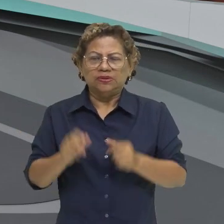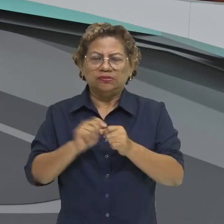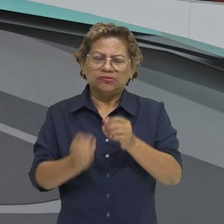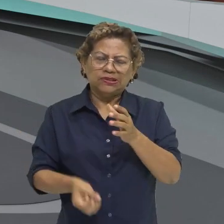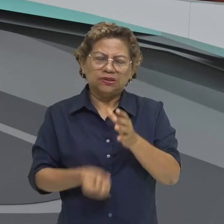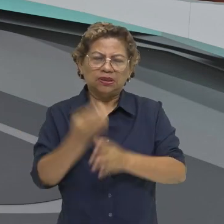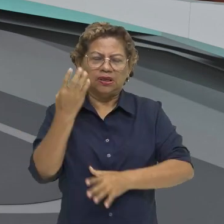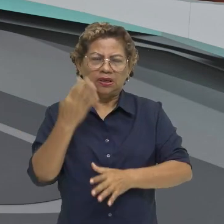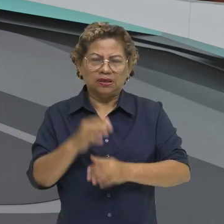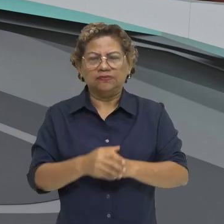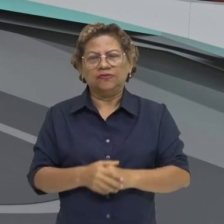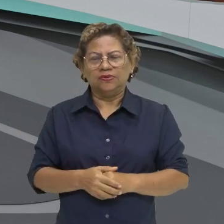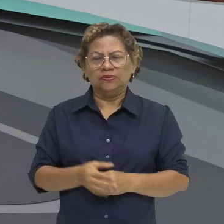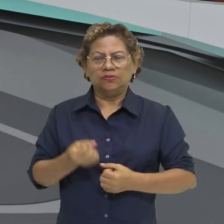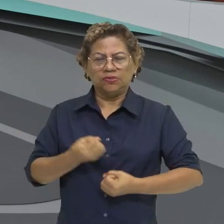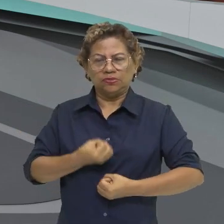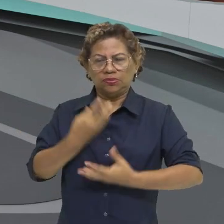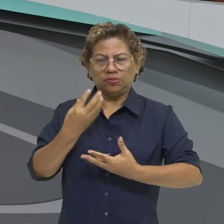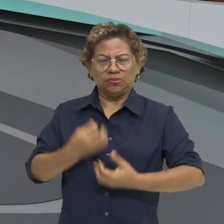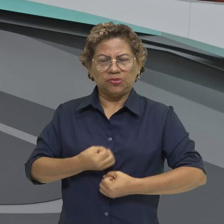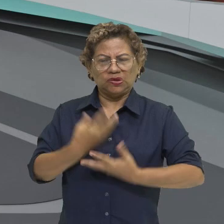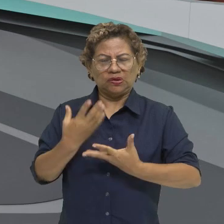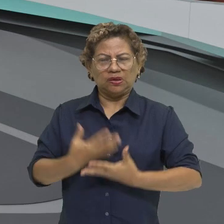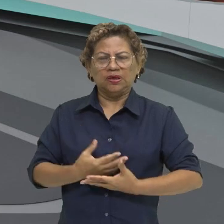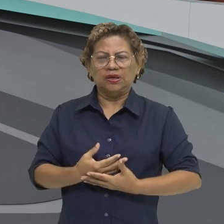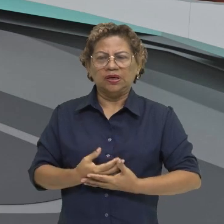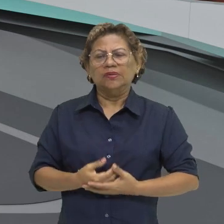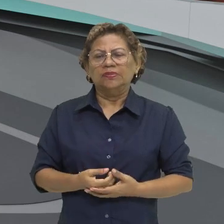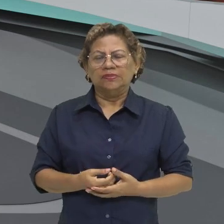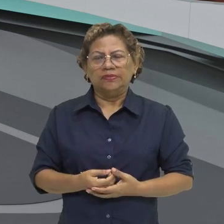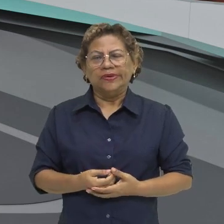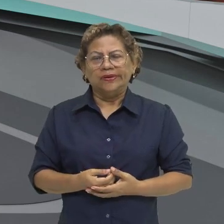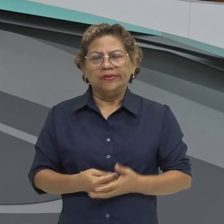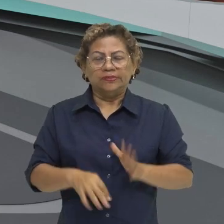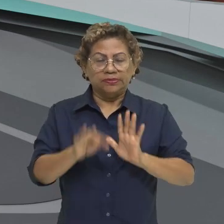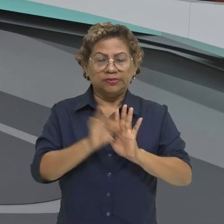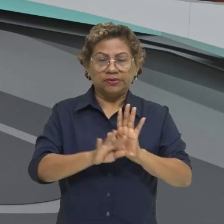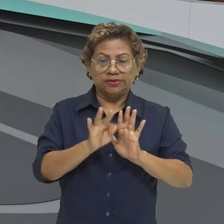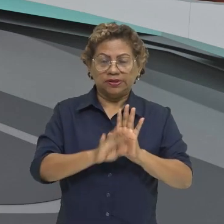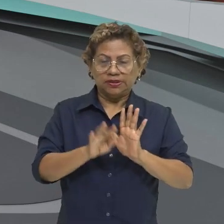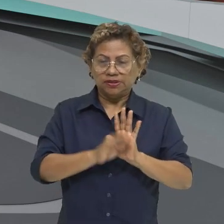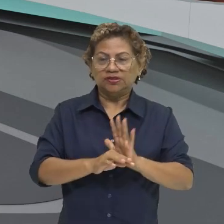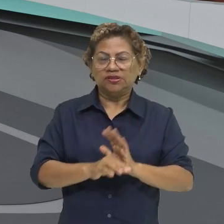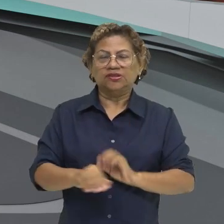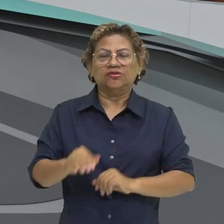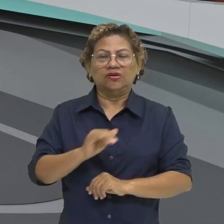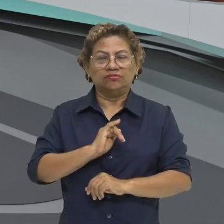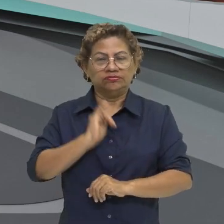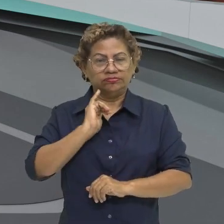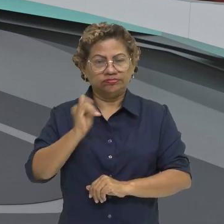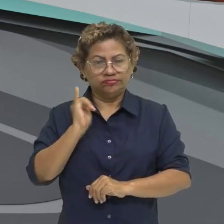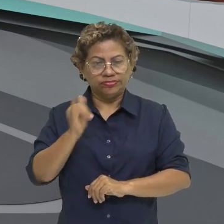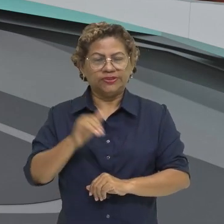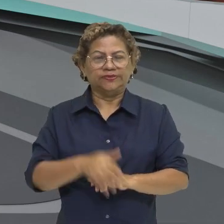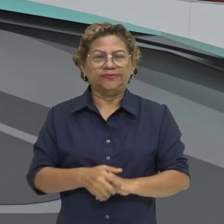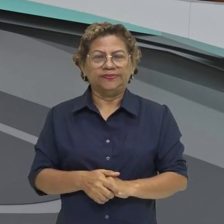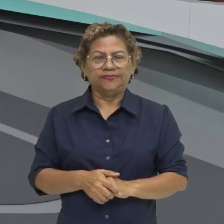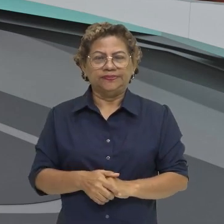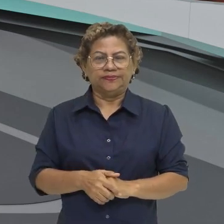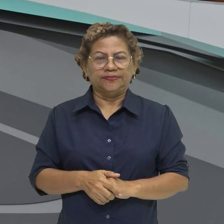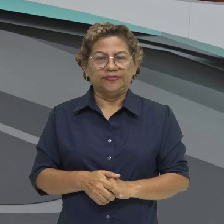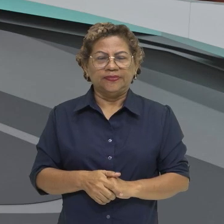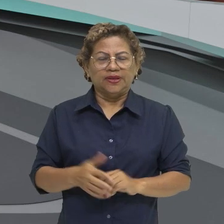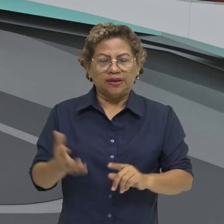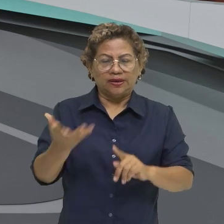poemas as grandes epopeias, os textos narrativos. Então ele dizia que a literatura é o